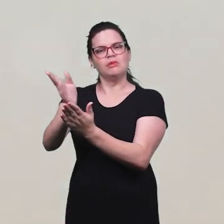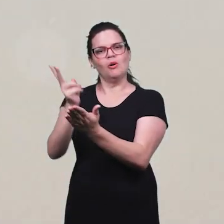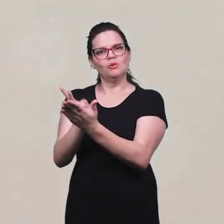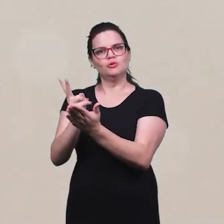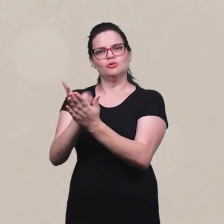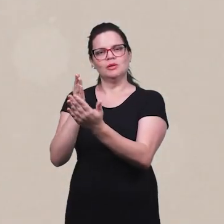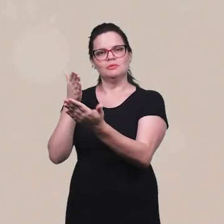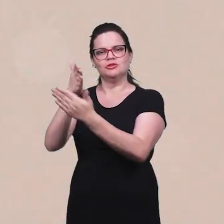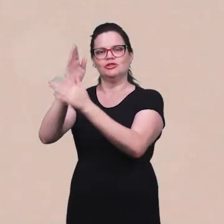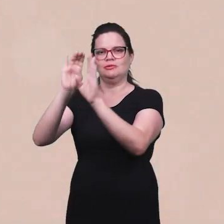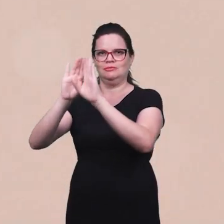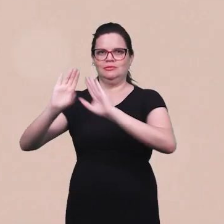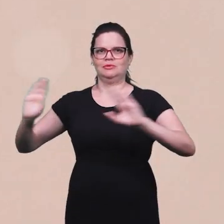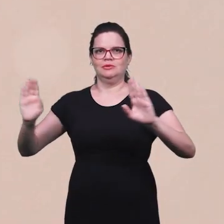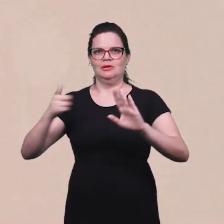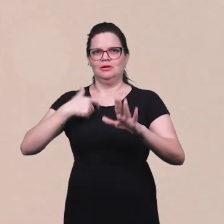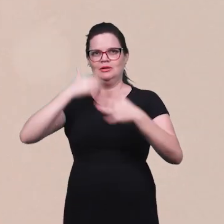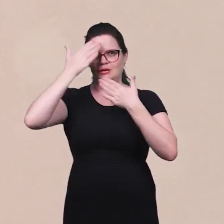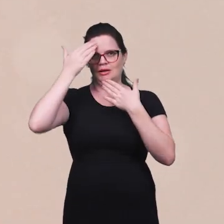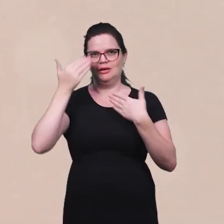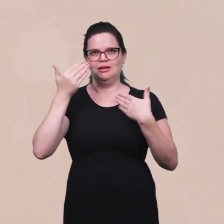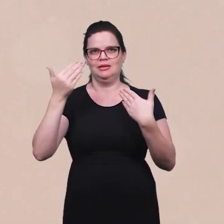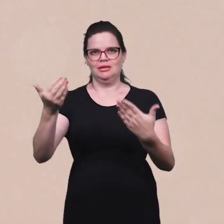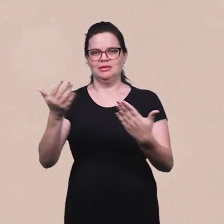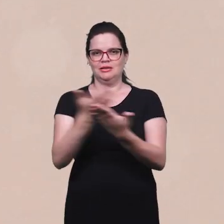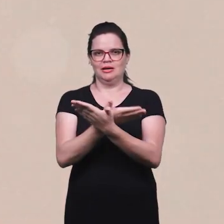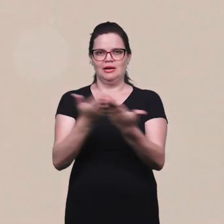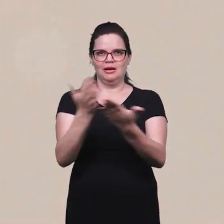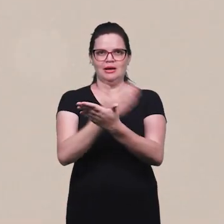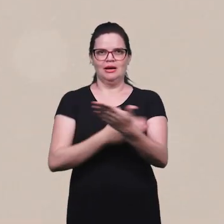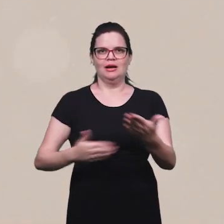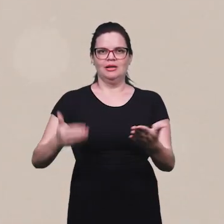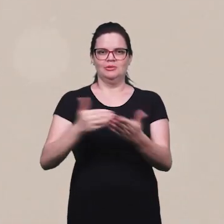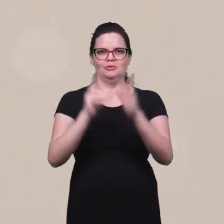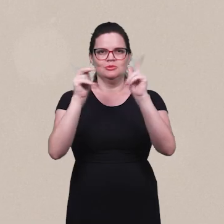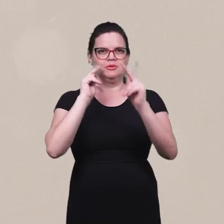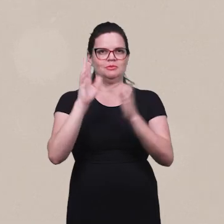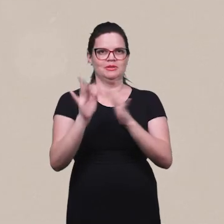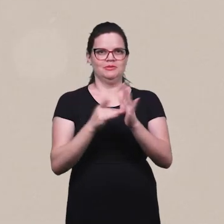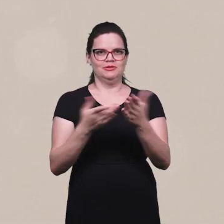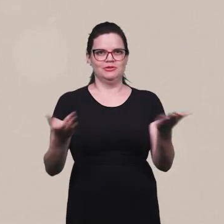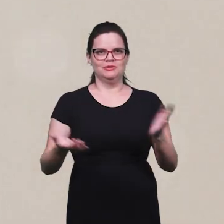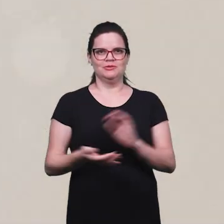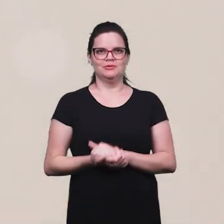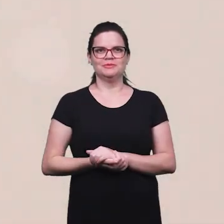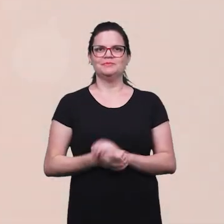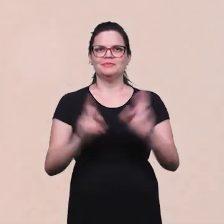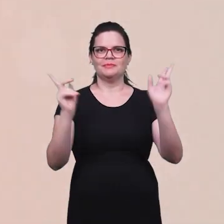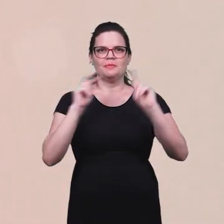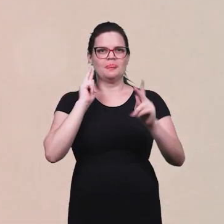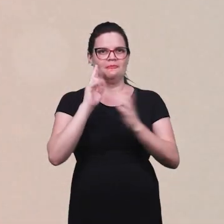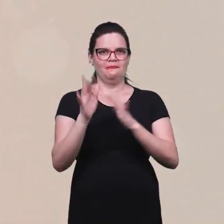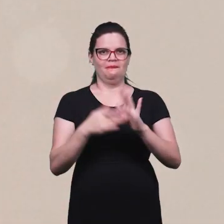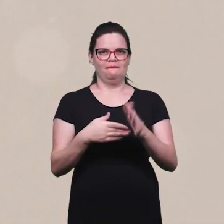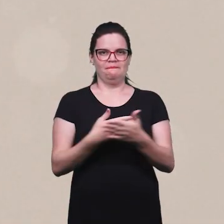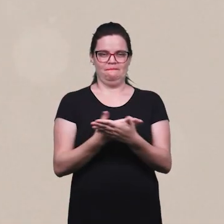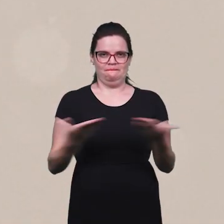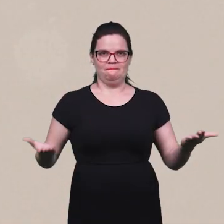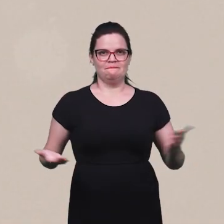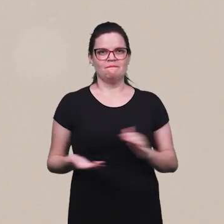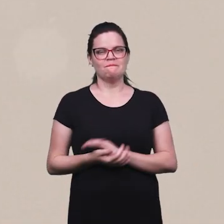à eternidade, né? Eu quero agradecer a todos a paz do Senhor Jesus. Pai do Senhor,